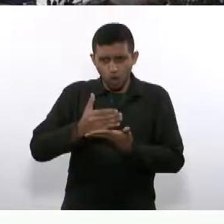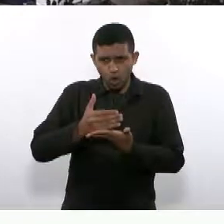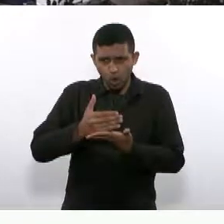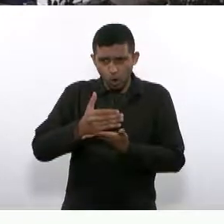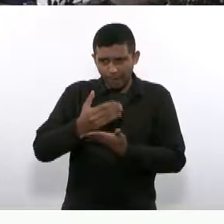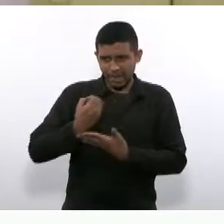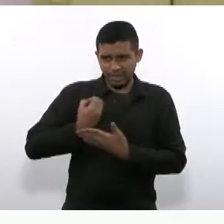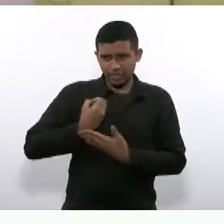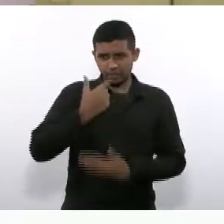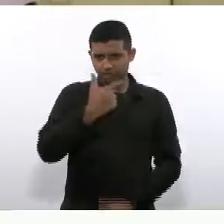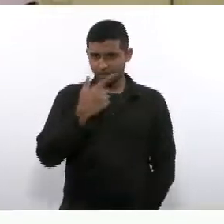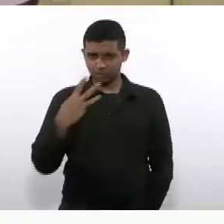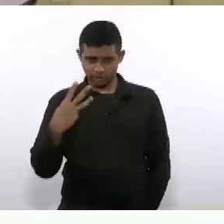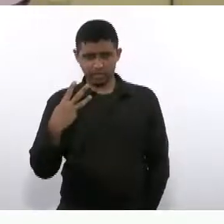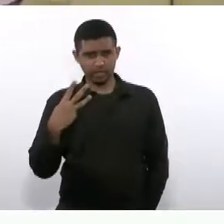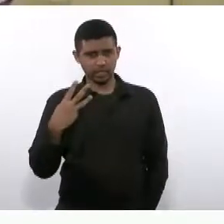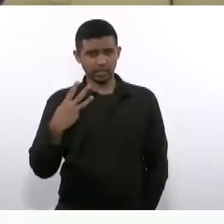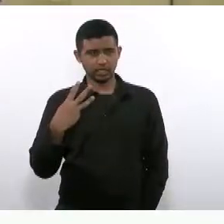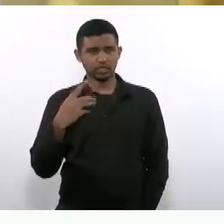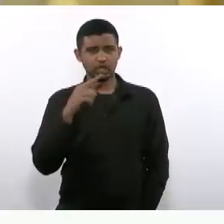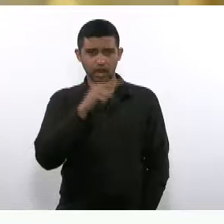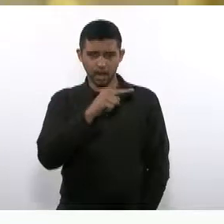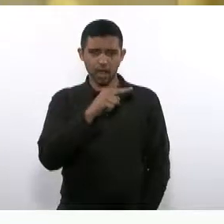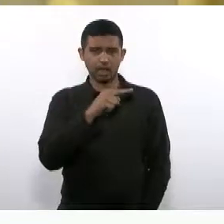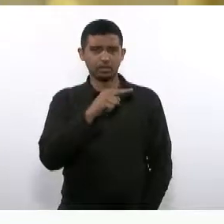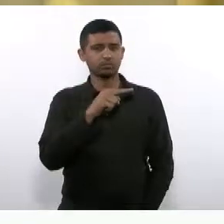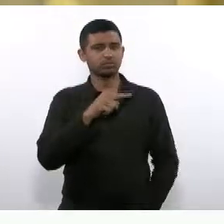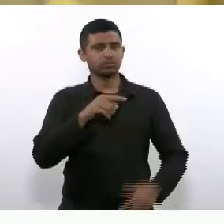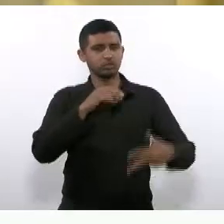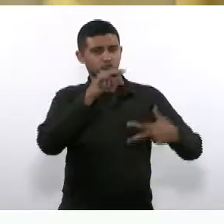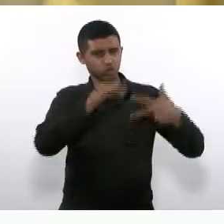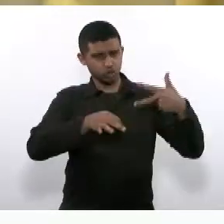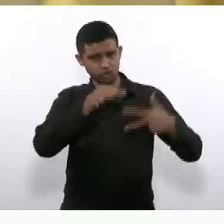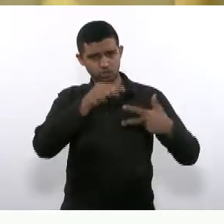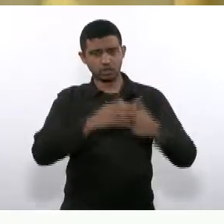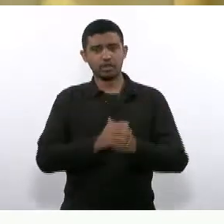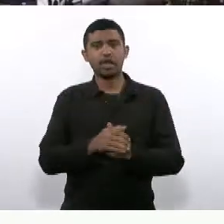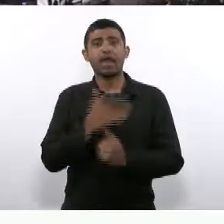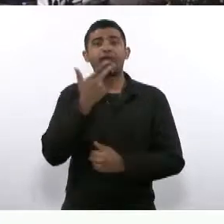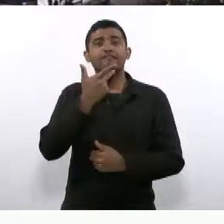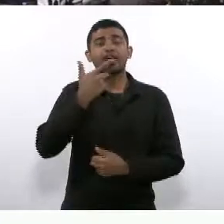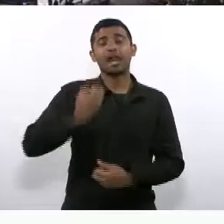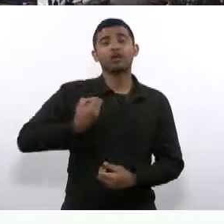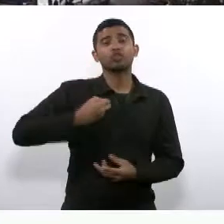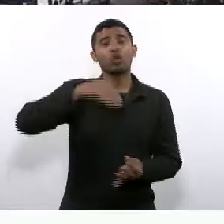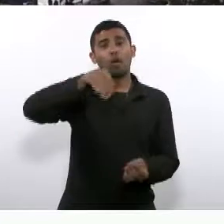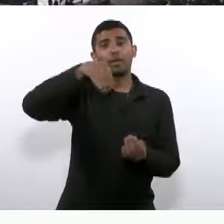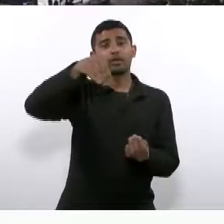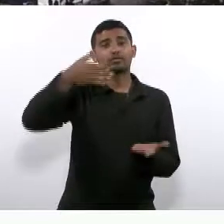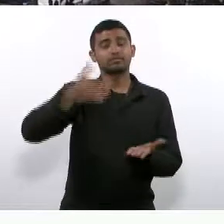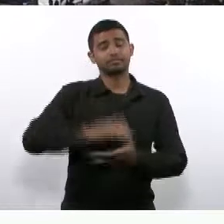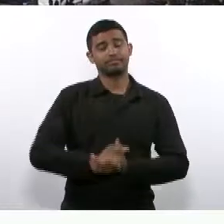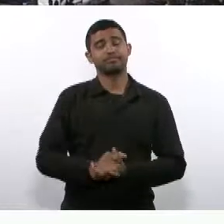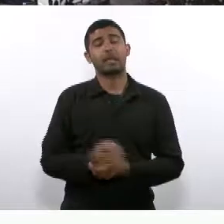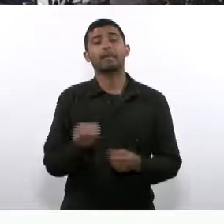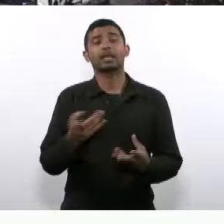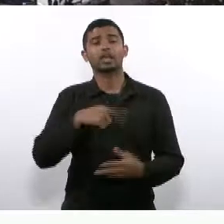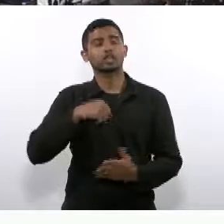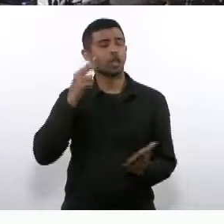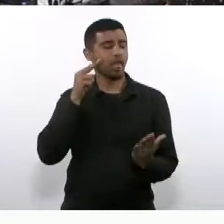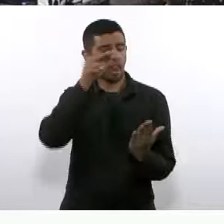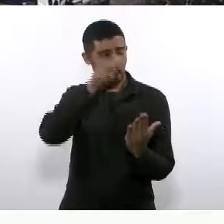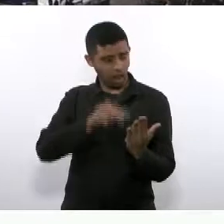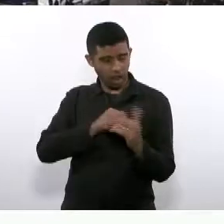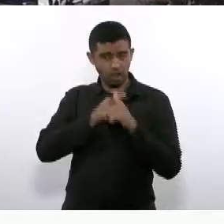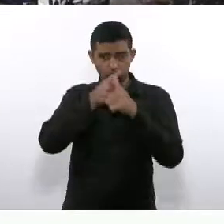como é que eu sei? 23 ao Poder Judiciário. Só fala a página. Tem que aí falar a página para a gente acompanhar a